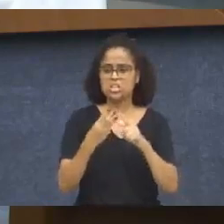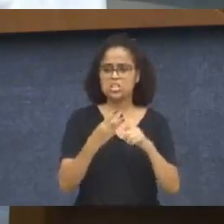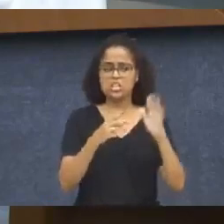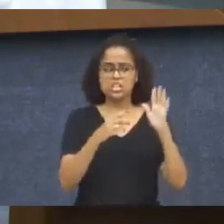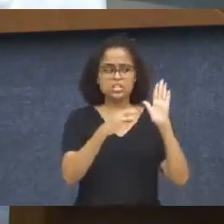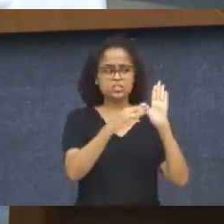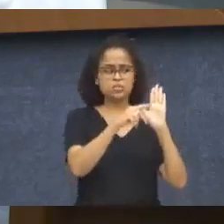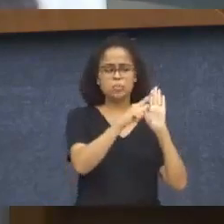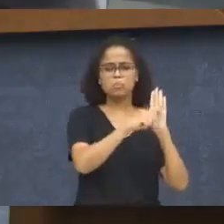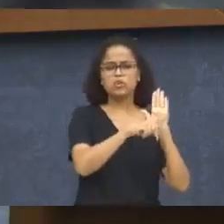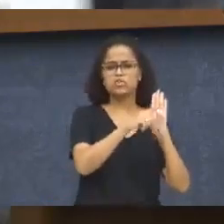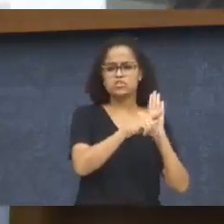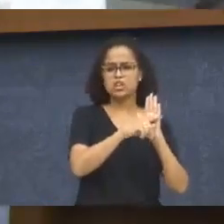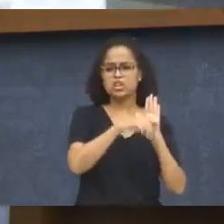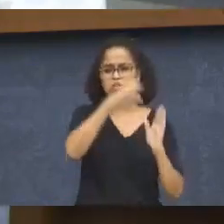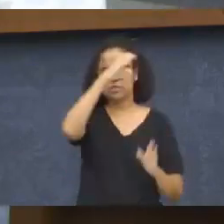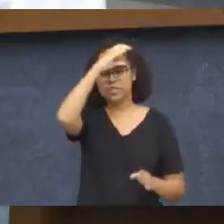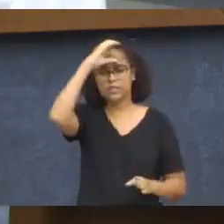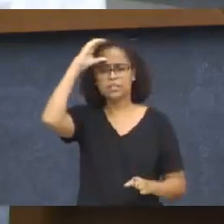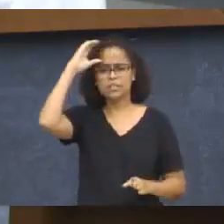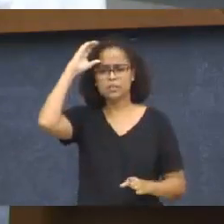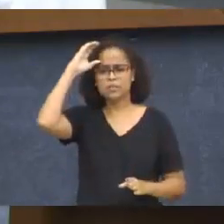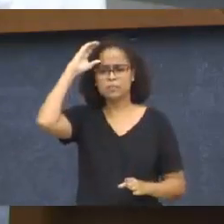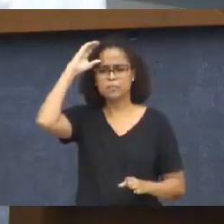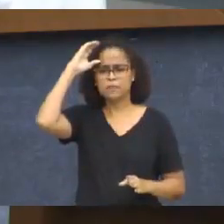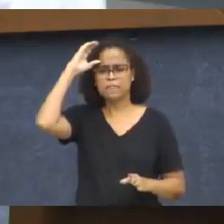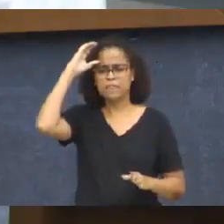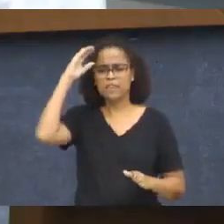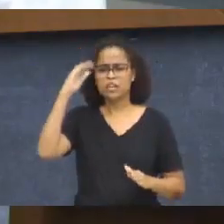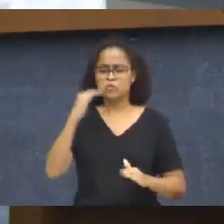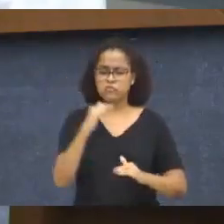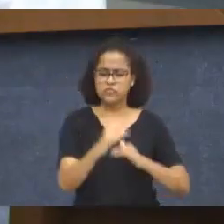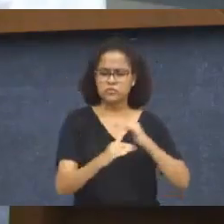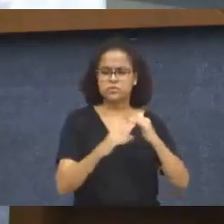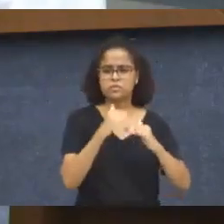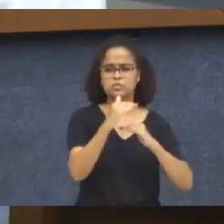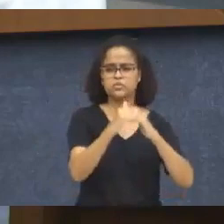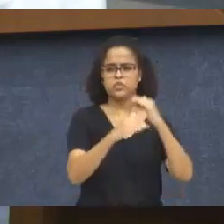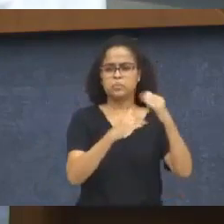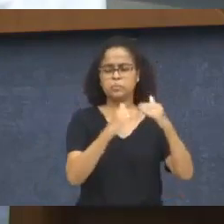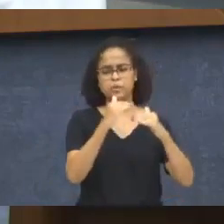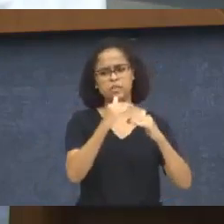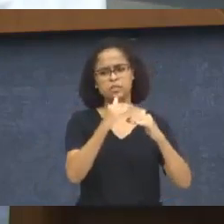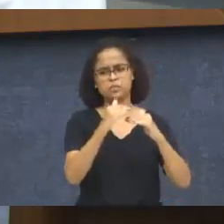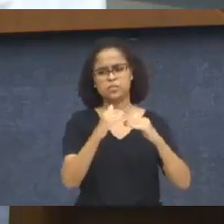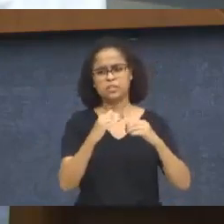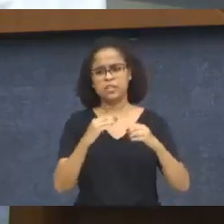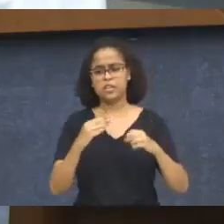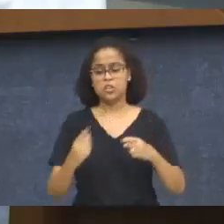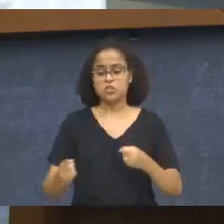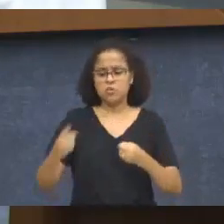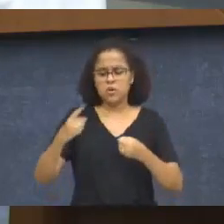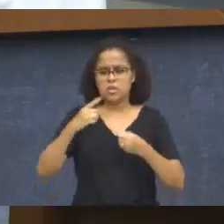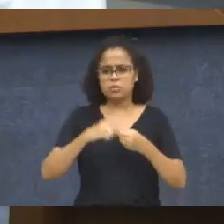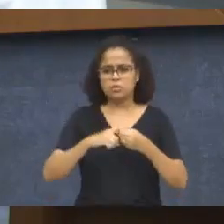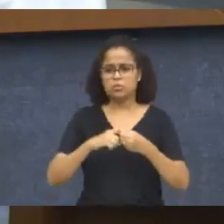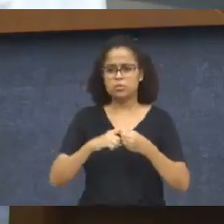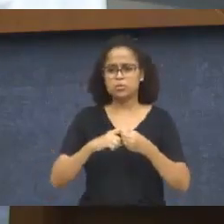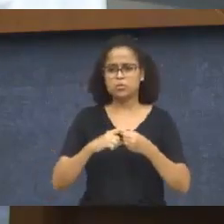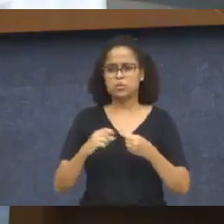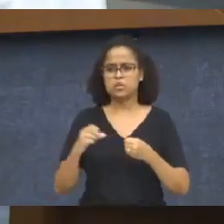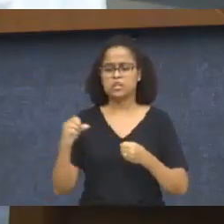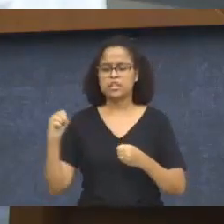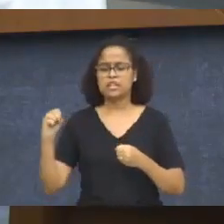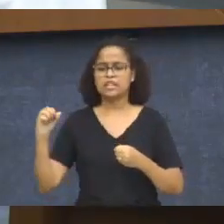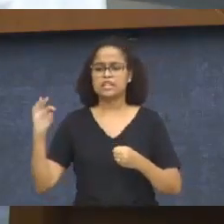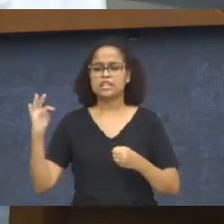vão potencializar a inovação na cidade, que vão promover o desenvolvimento e o retorno das startups que nós tanto tivemos aqui há